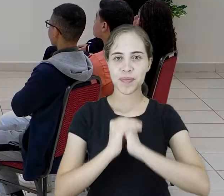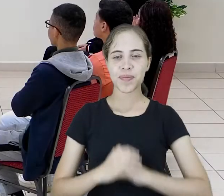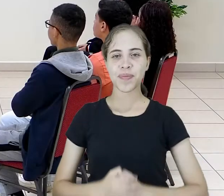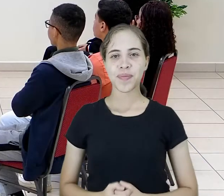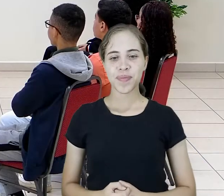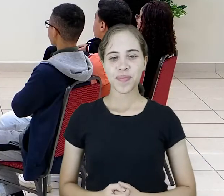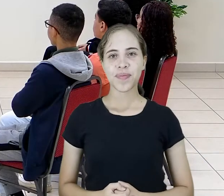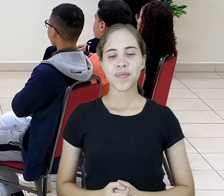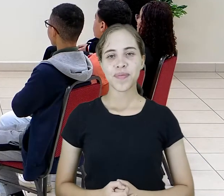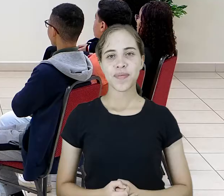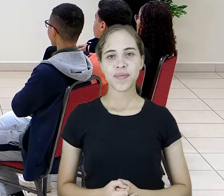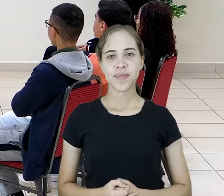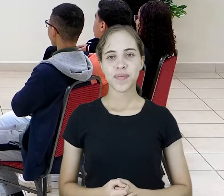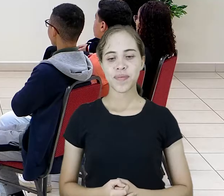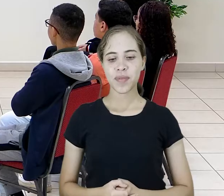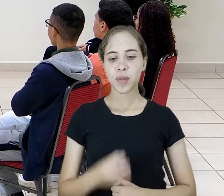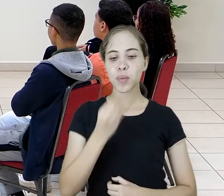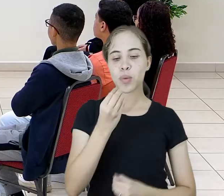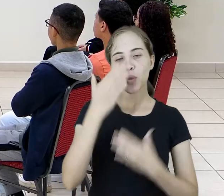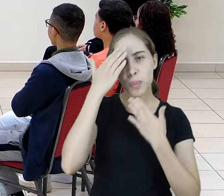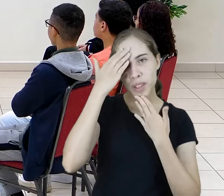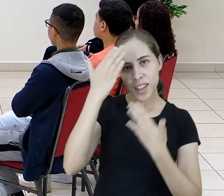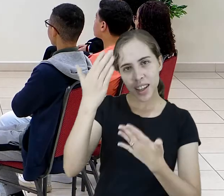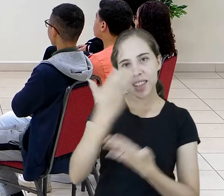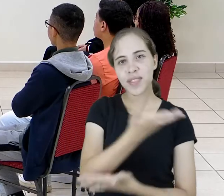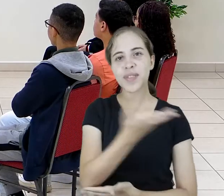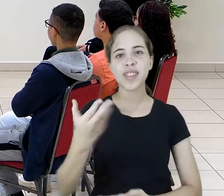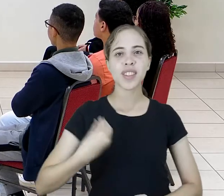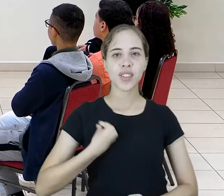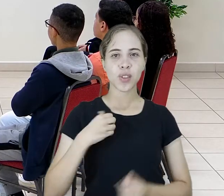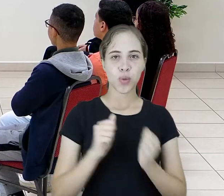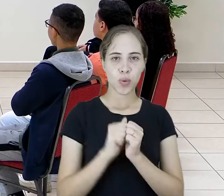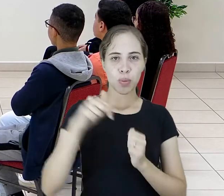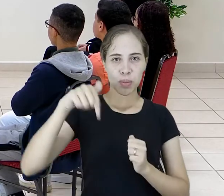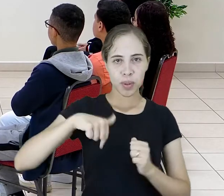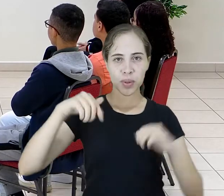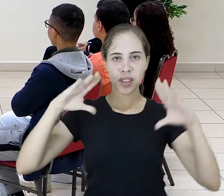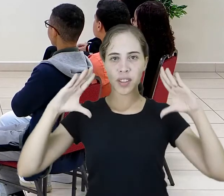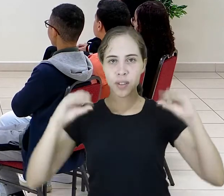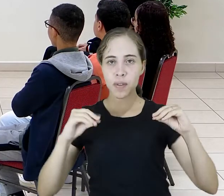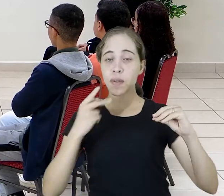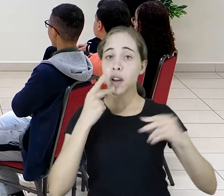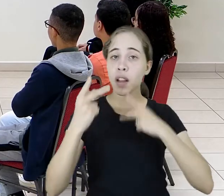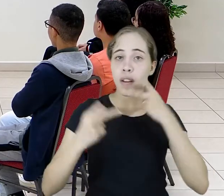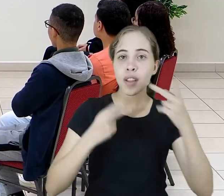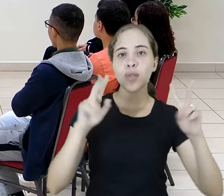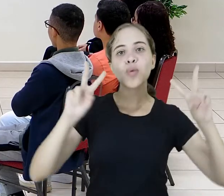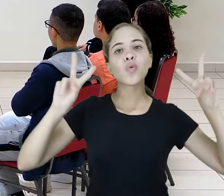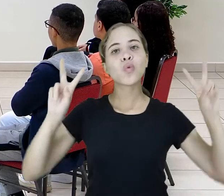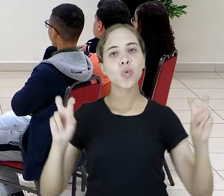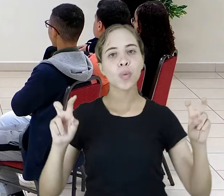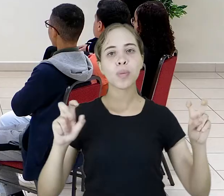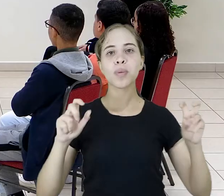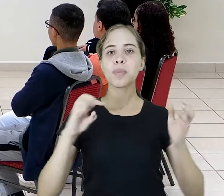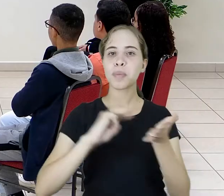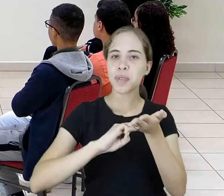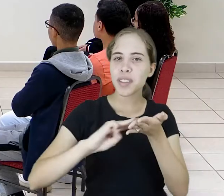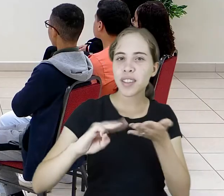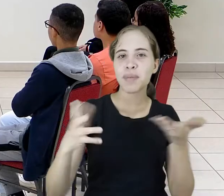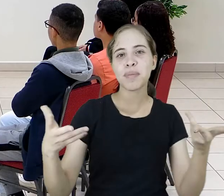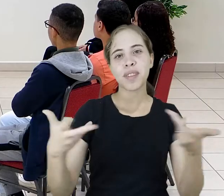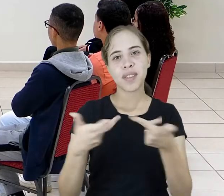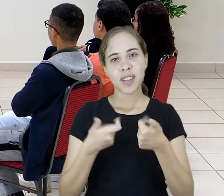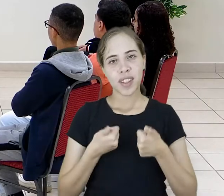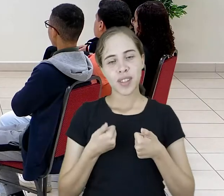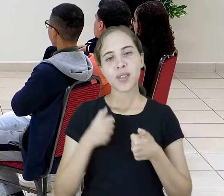Muito obrigado por estarem comigo esta noite para falar um pouco sobre essa mensagem